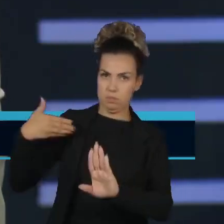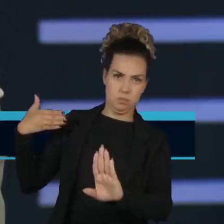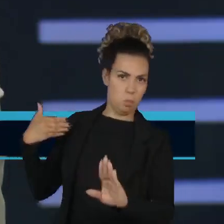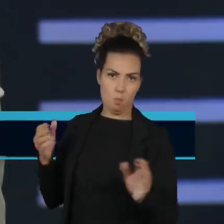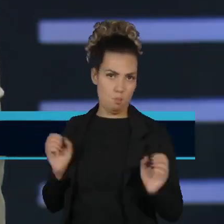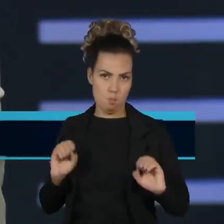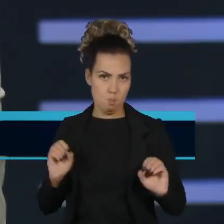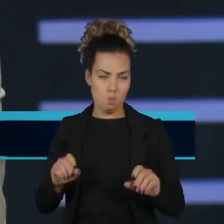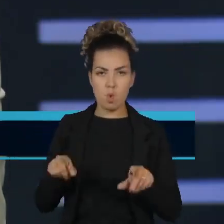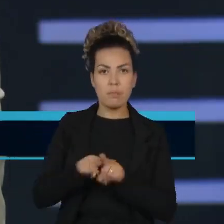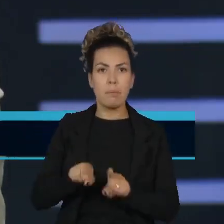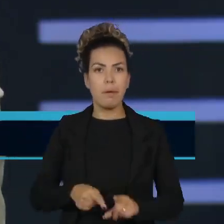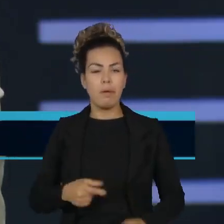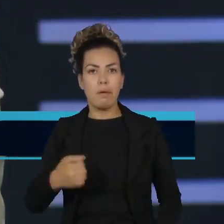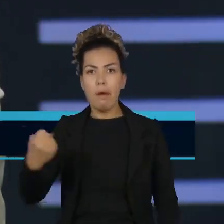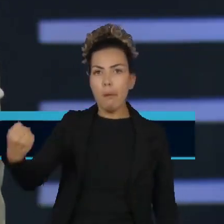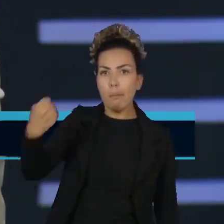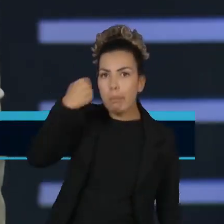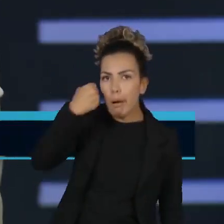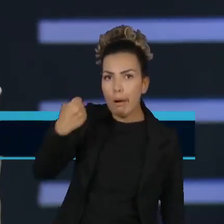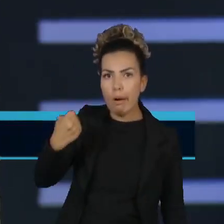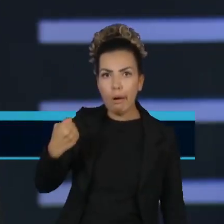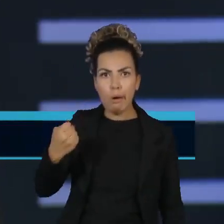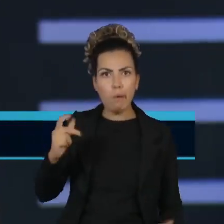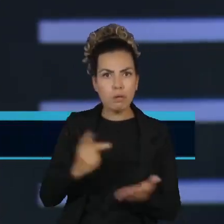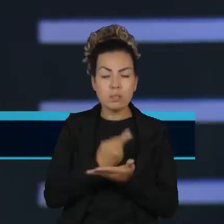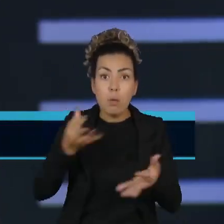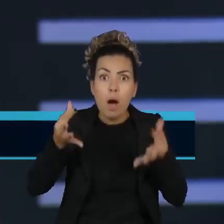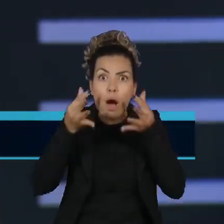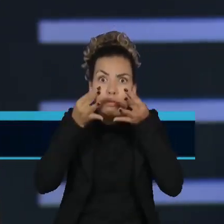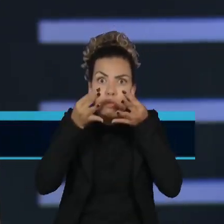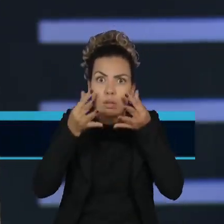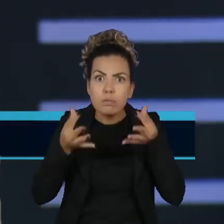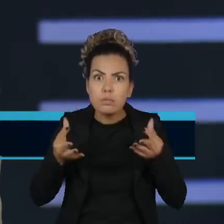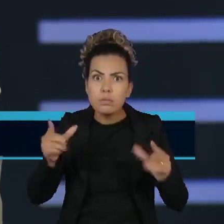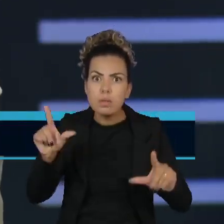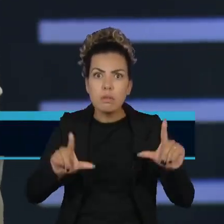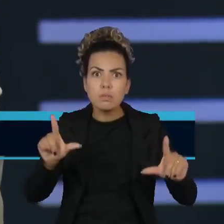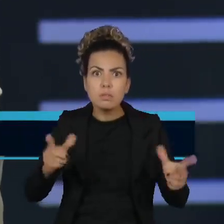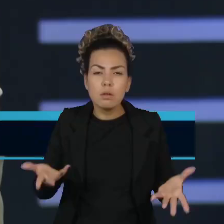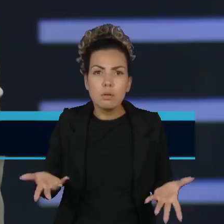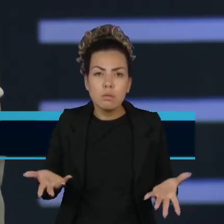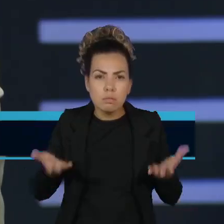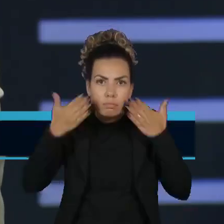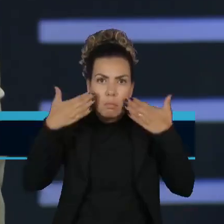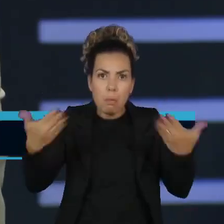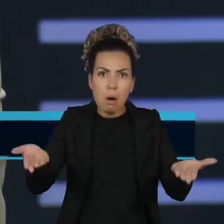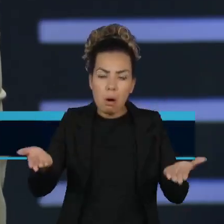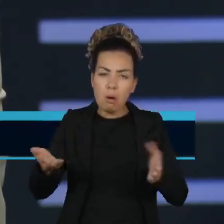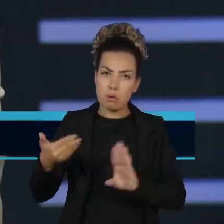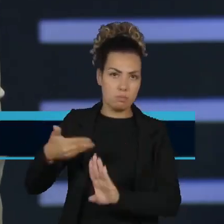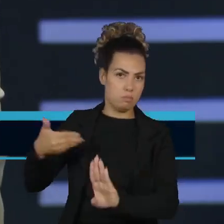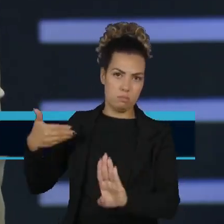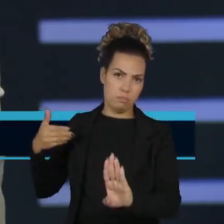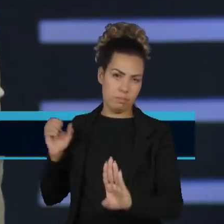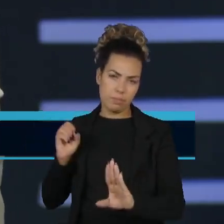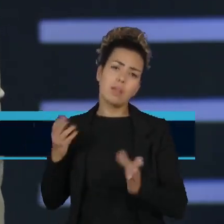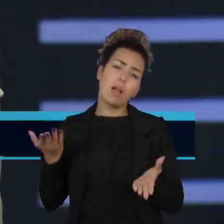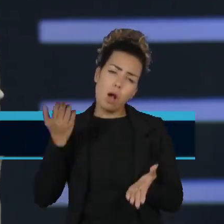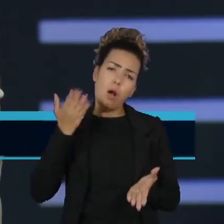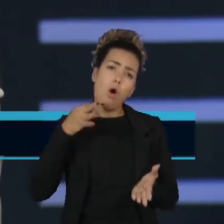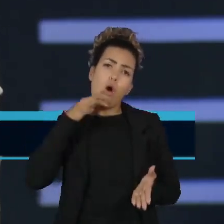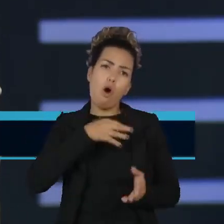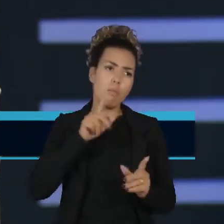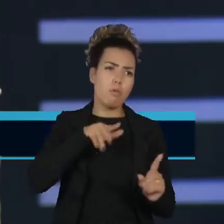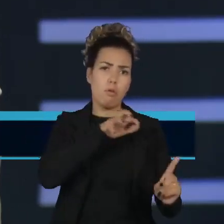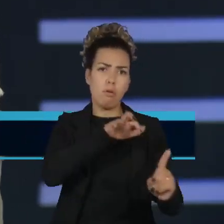no rosto, de maneira ao vivo na televisão. Isso reflete nas pequenas cidades. Claro, se você pode